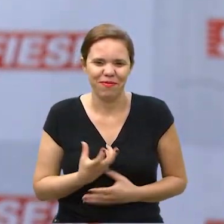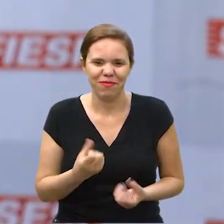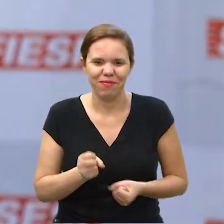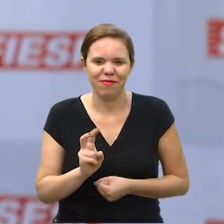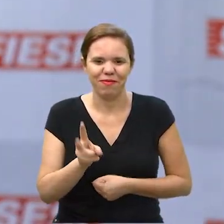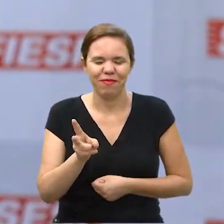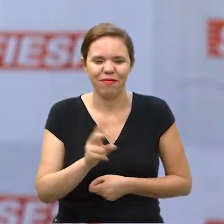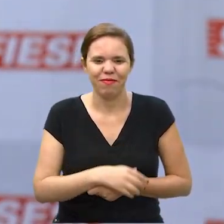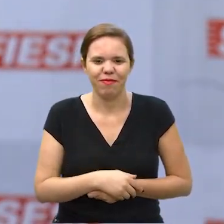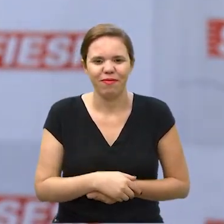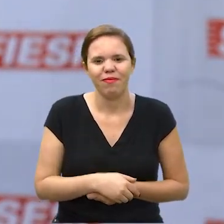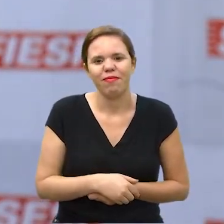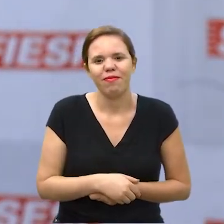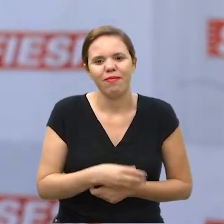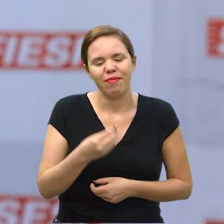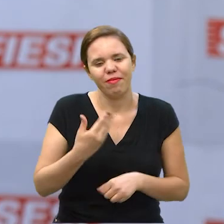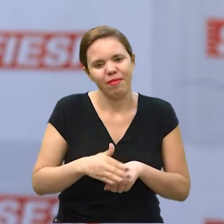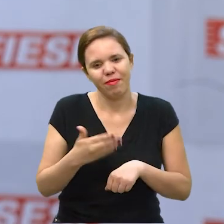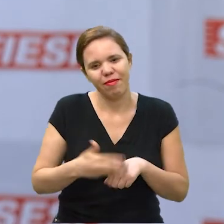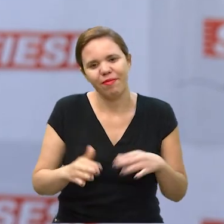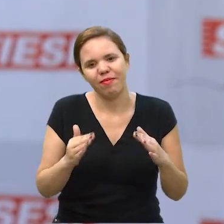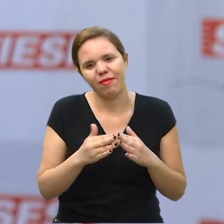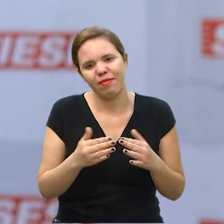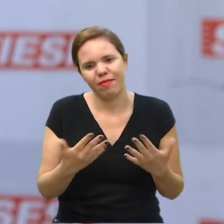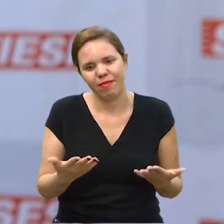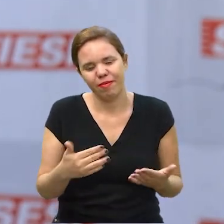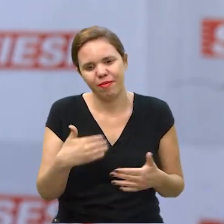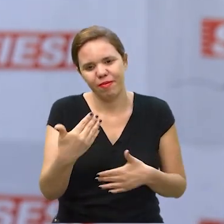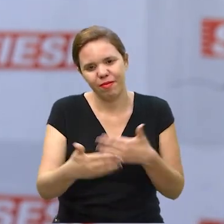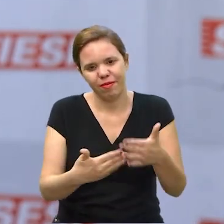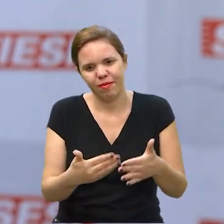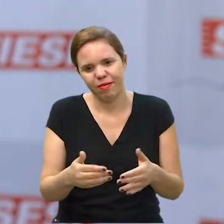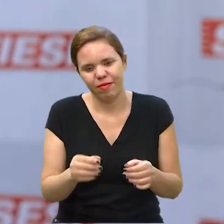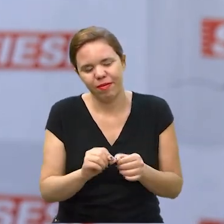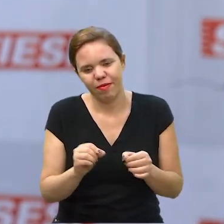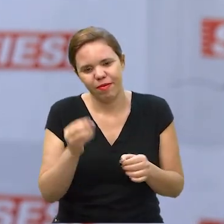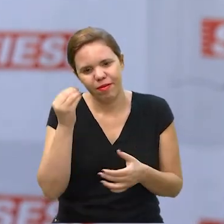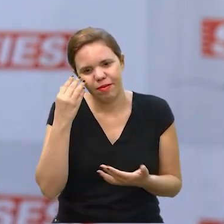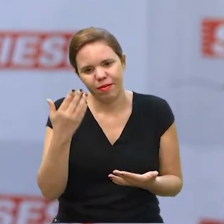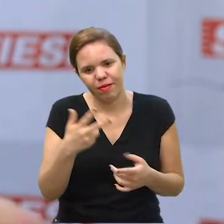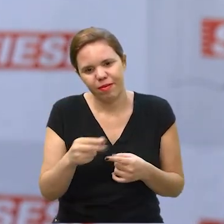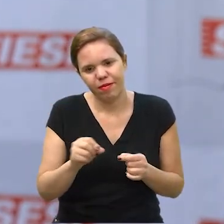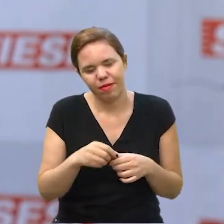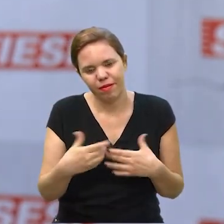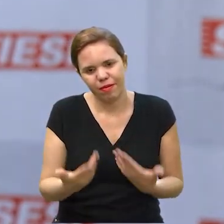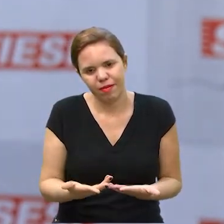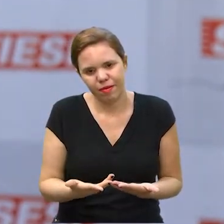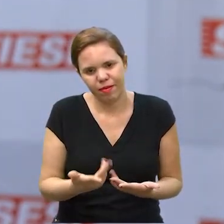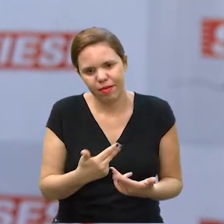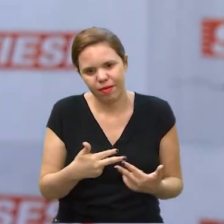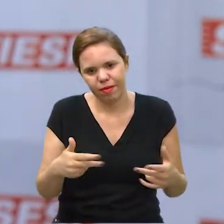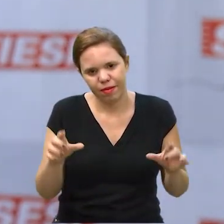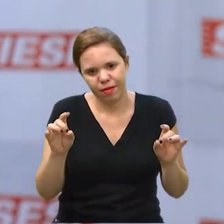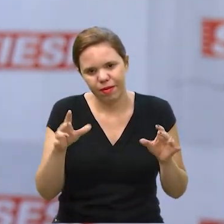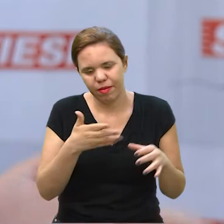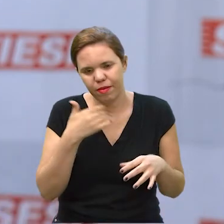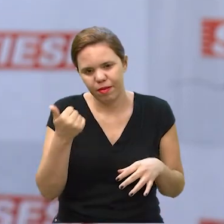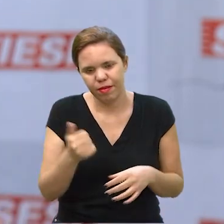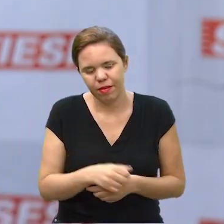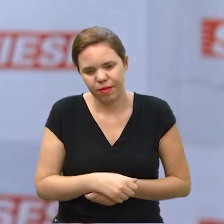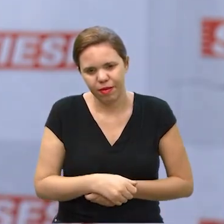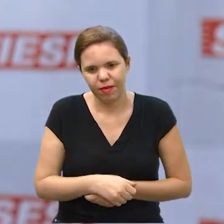aí treinando em casa, né? Pra próxima fase. E vamos aí fazer umas coisas melhores,